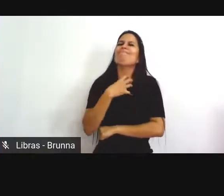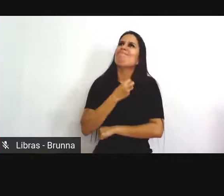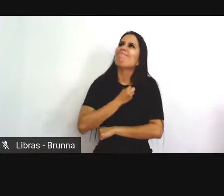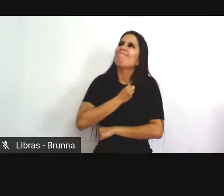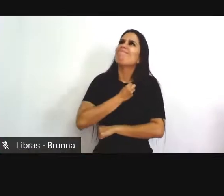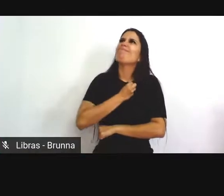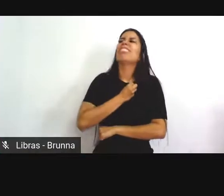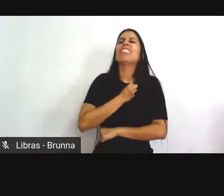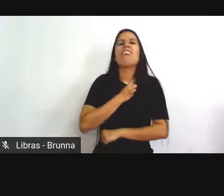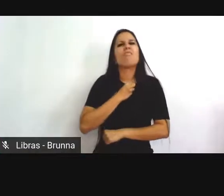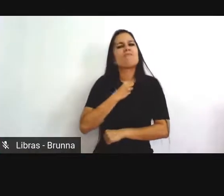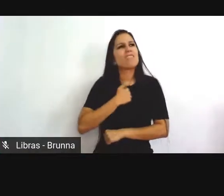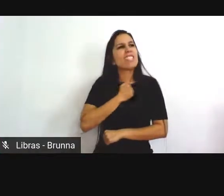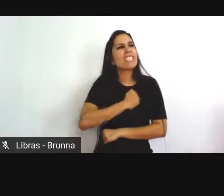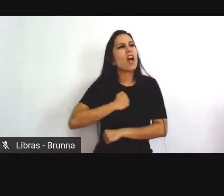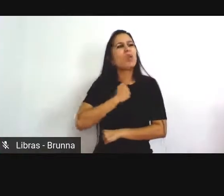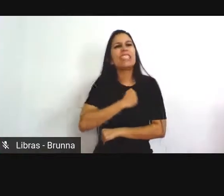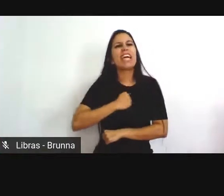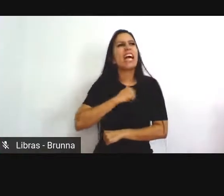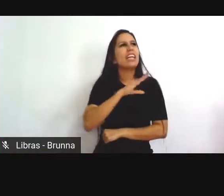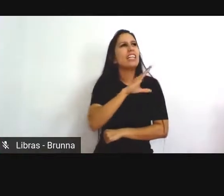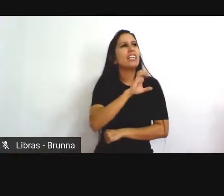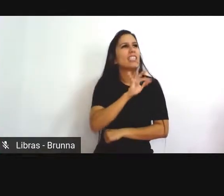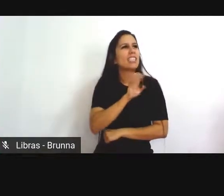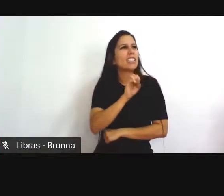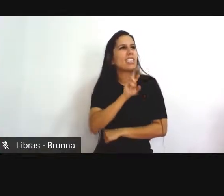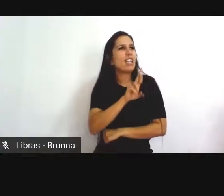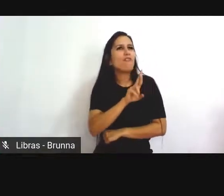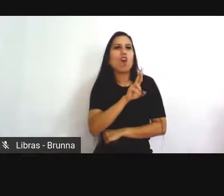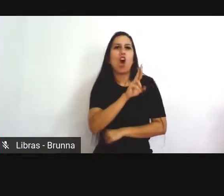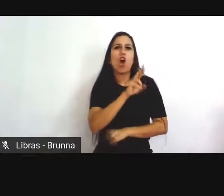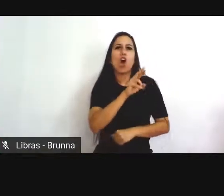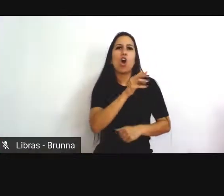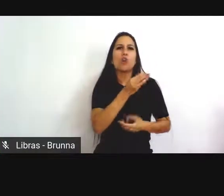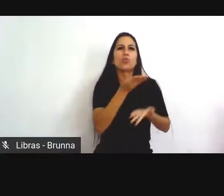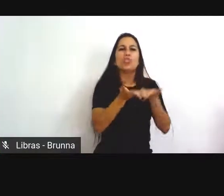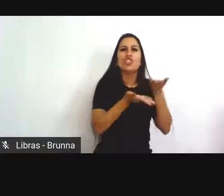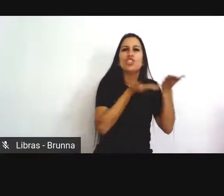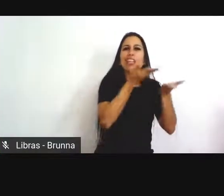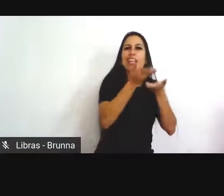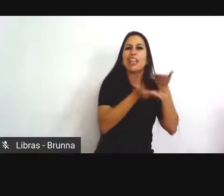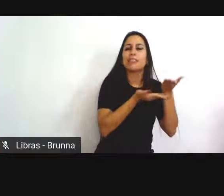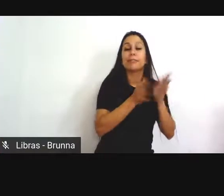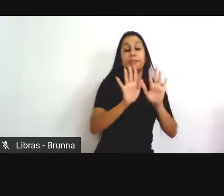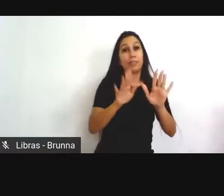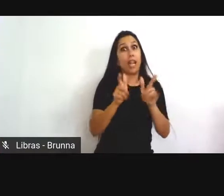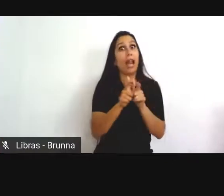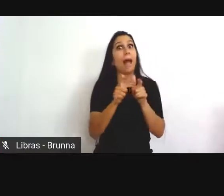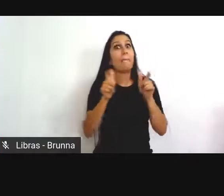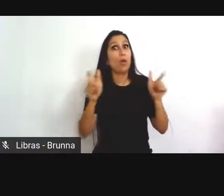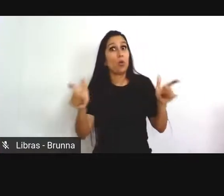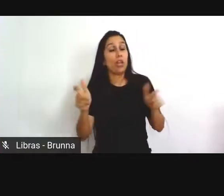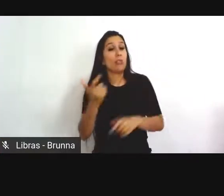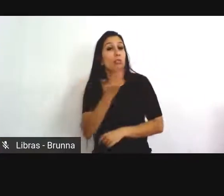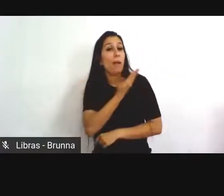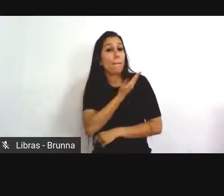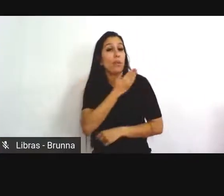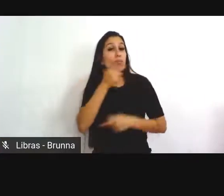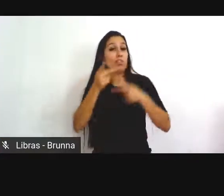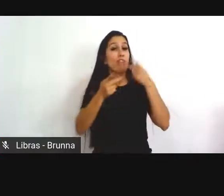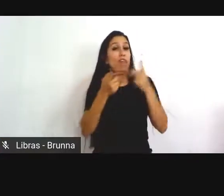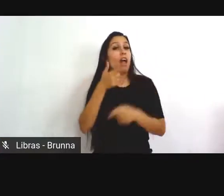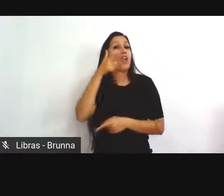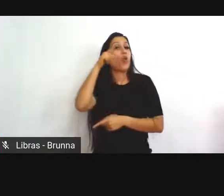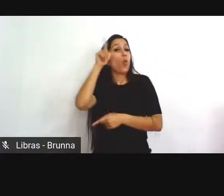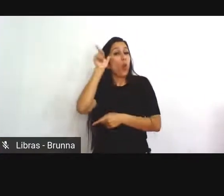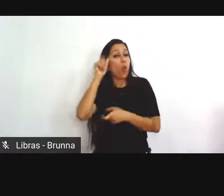conectar. Né? Ao contrário da maioria dos colegas que falaram ontem e hoje, a minha opção,